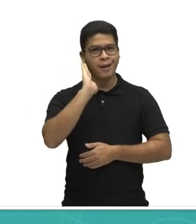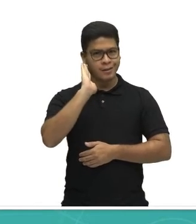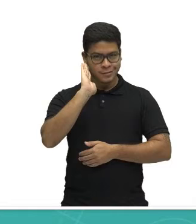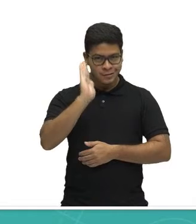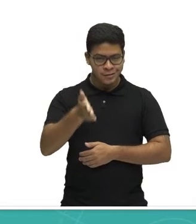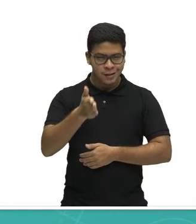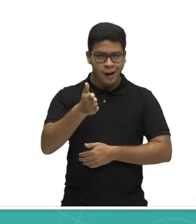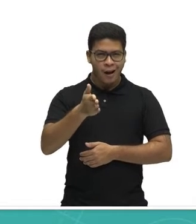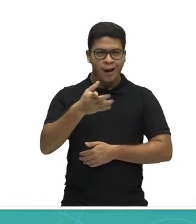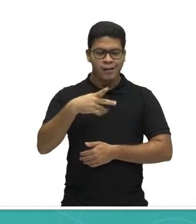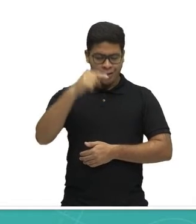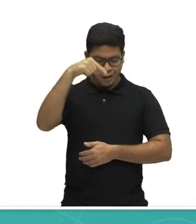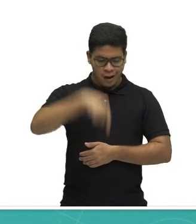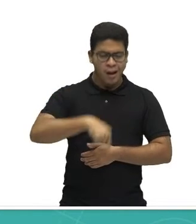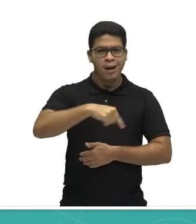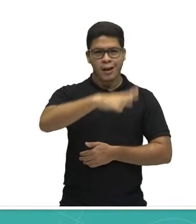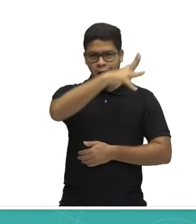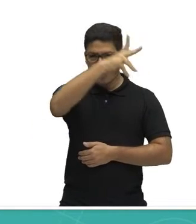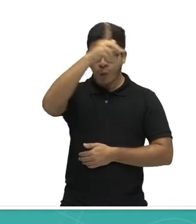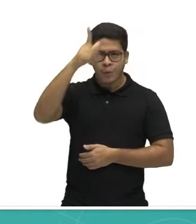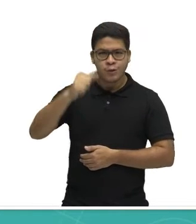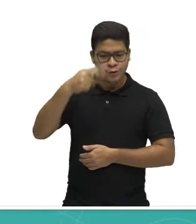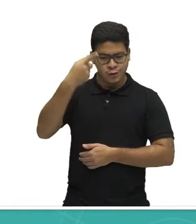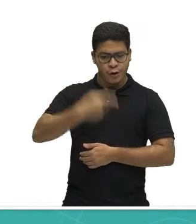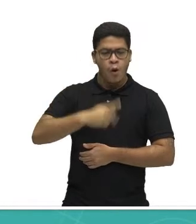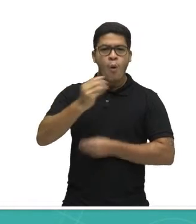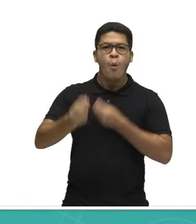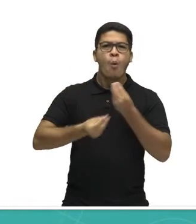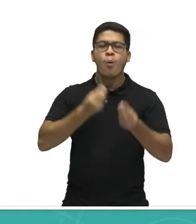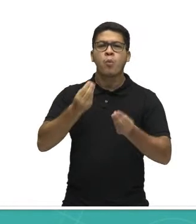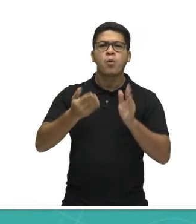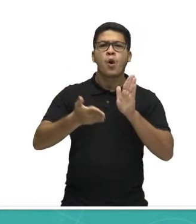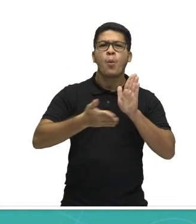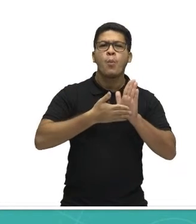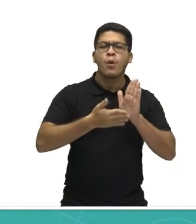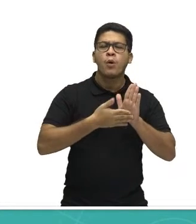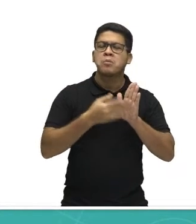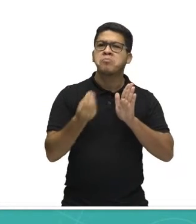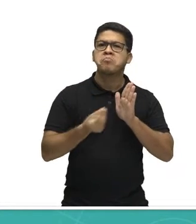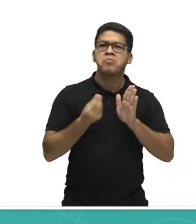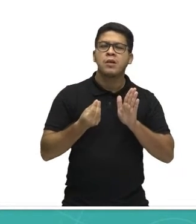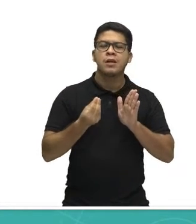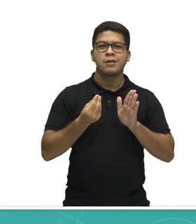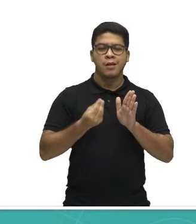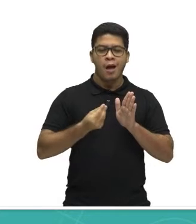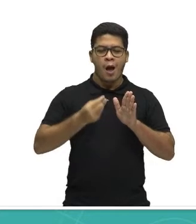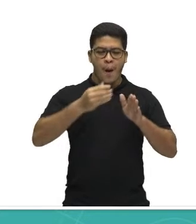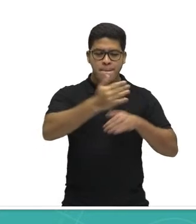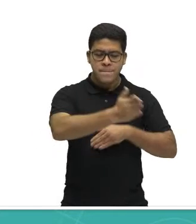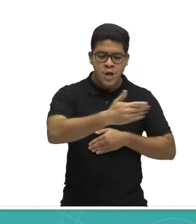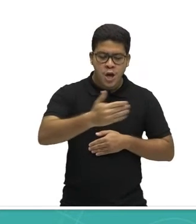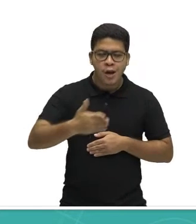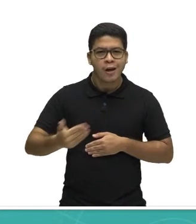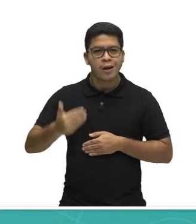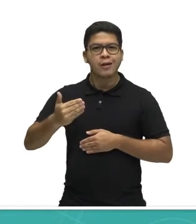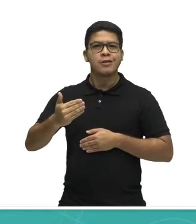comida típica aqui do Amazonas que vocês gostam? Por exemplo, peixe, açaí,